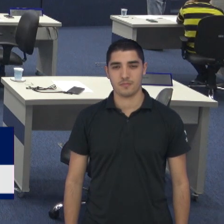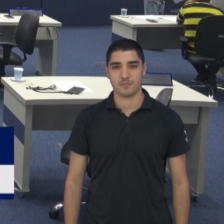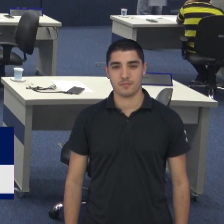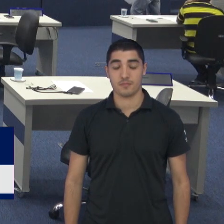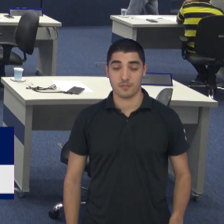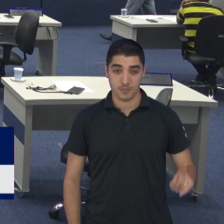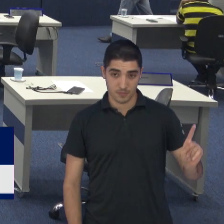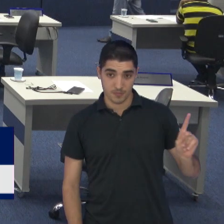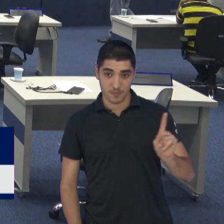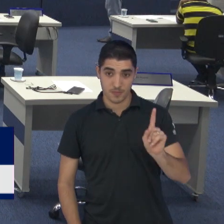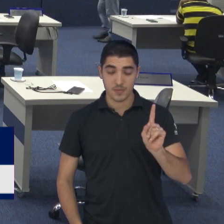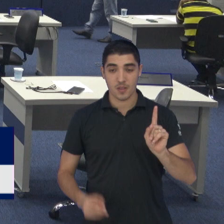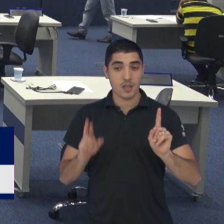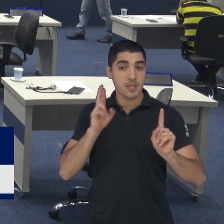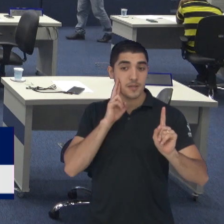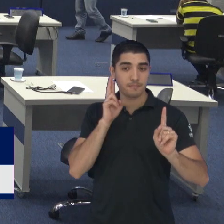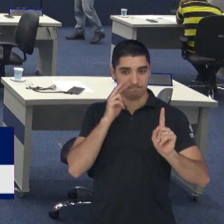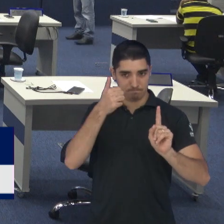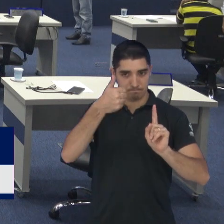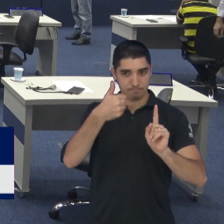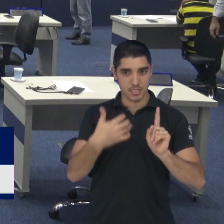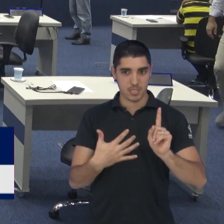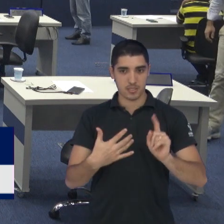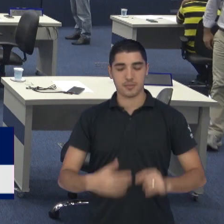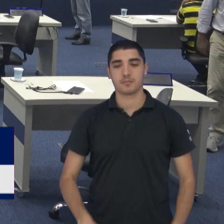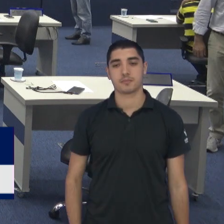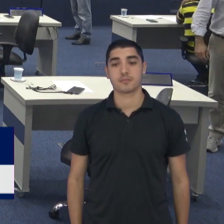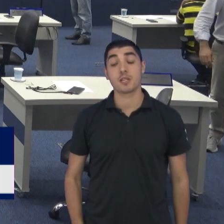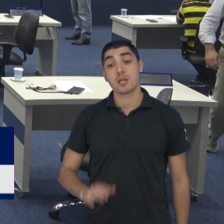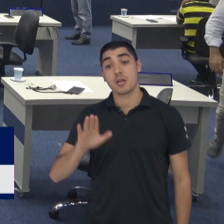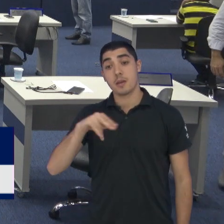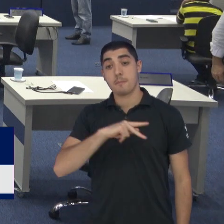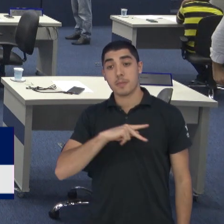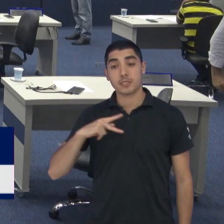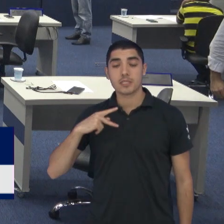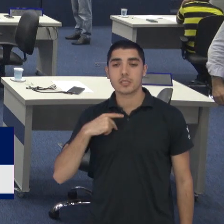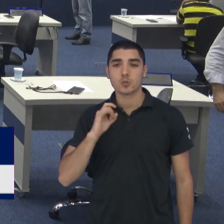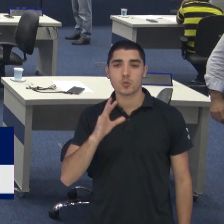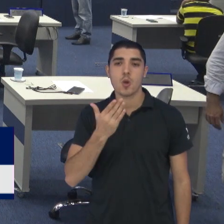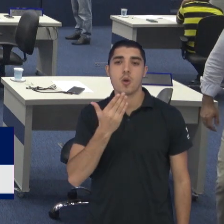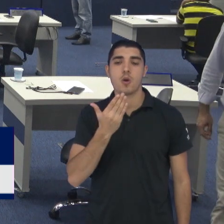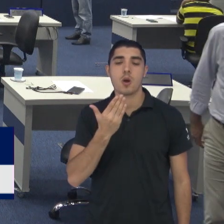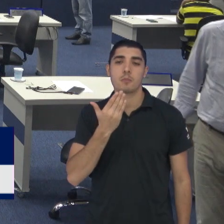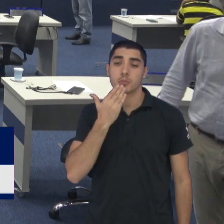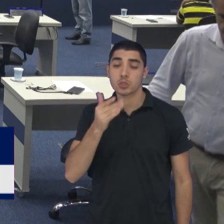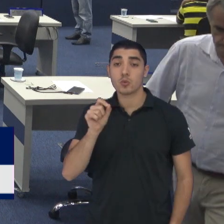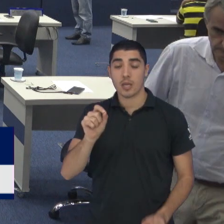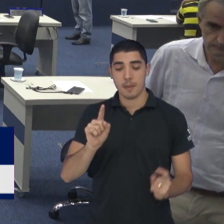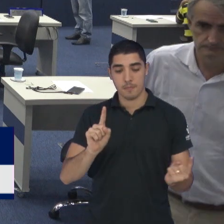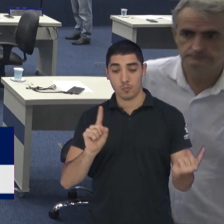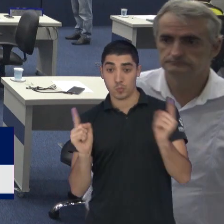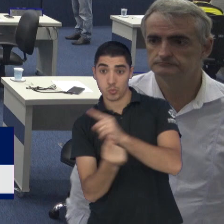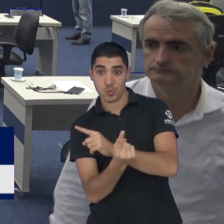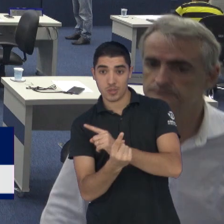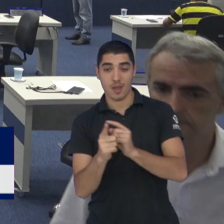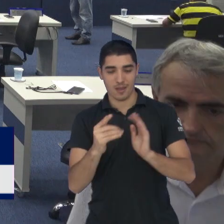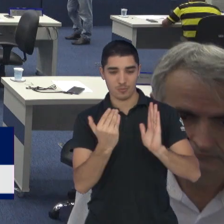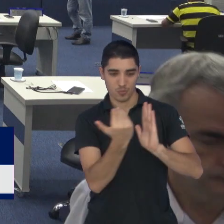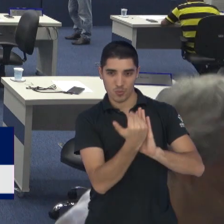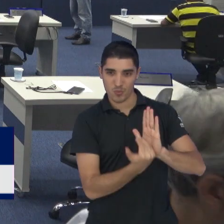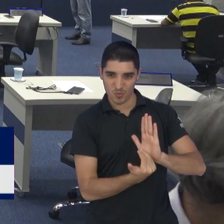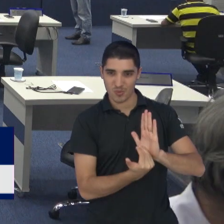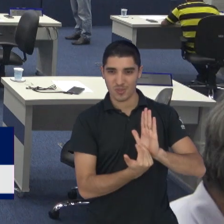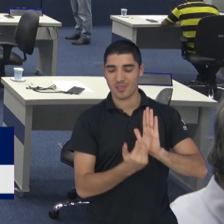Questão de ordem, vereador Renato Santiago. Senhor presidente, solicito a inversão da ordem de votação dos processos em